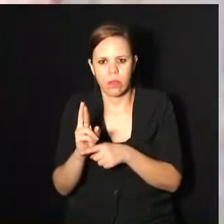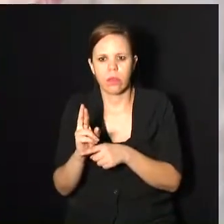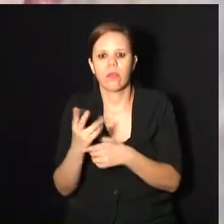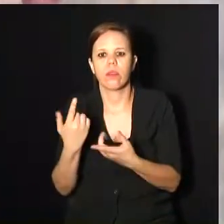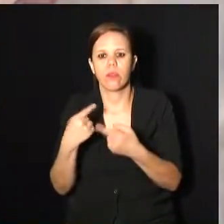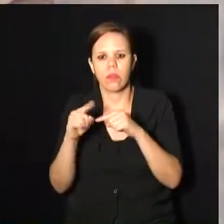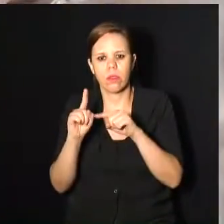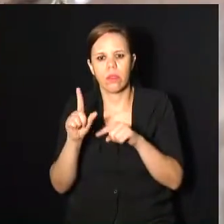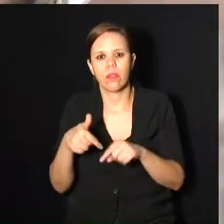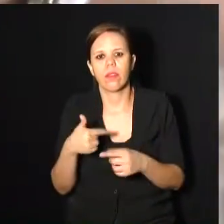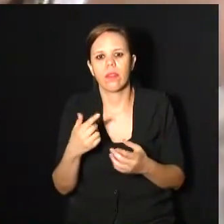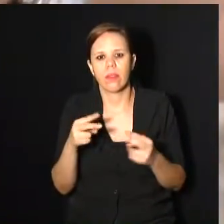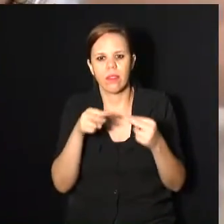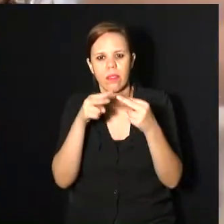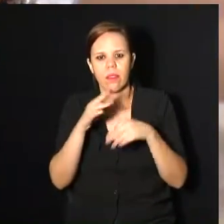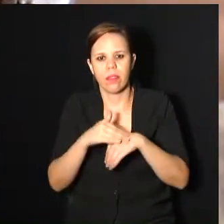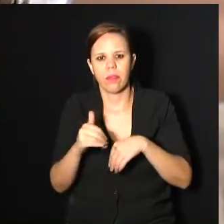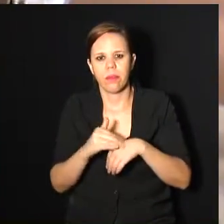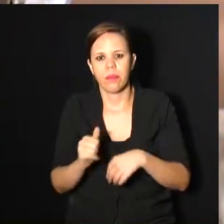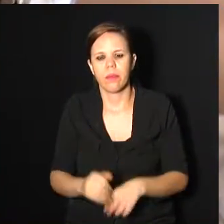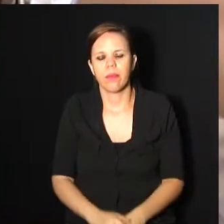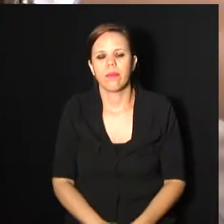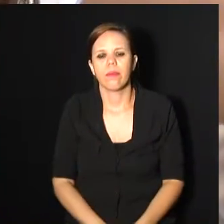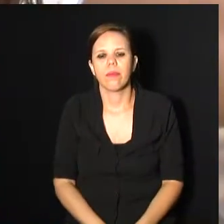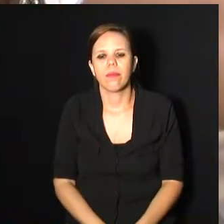e lambidas.